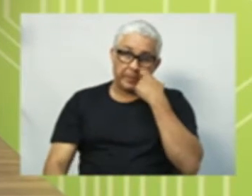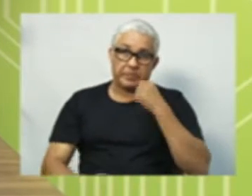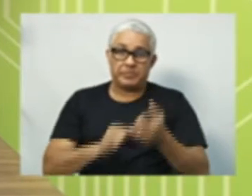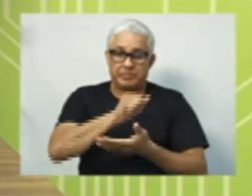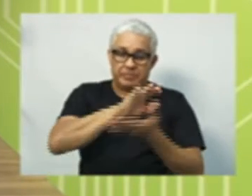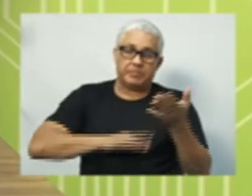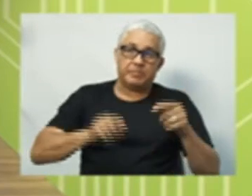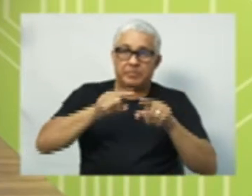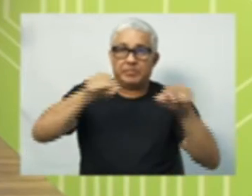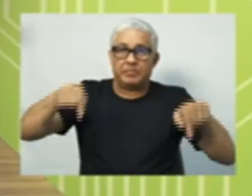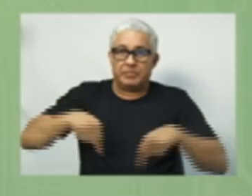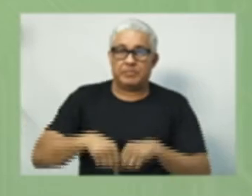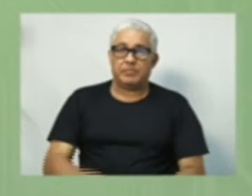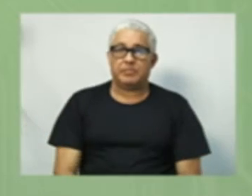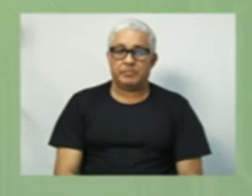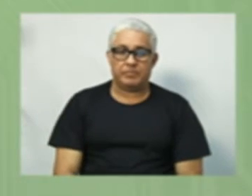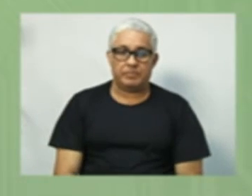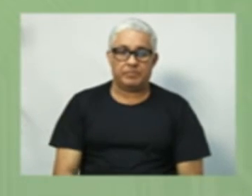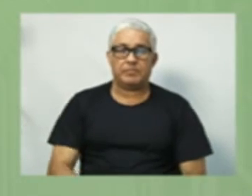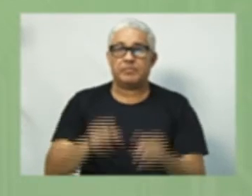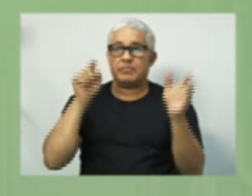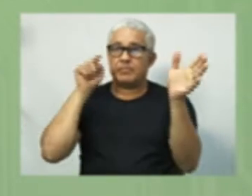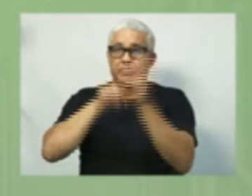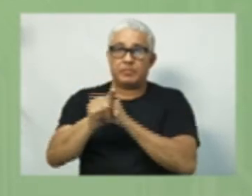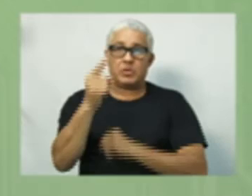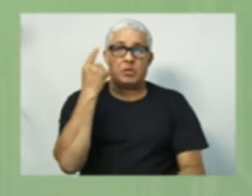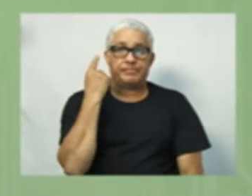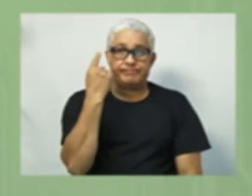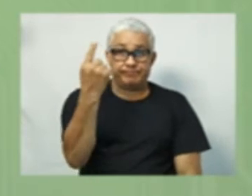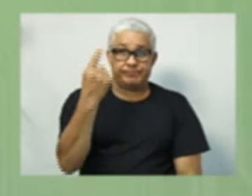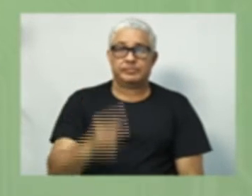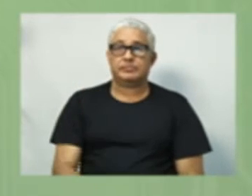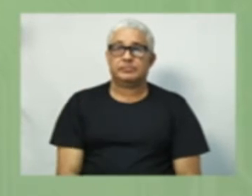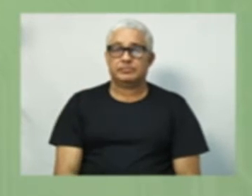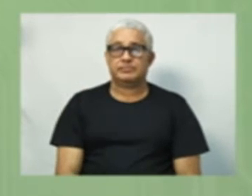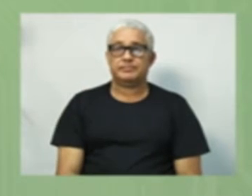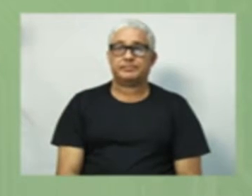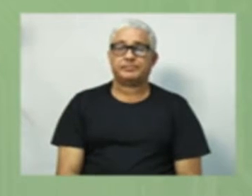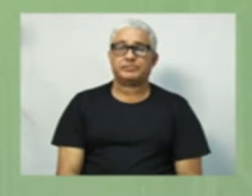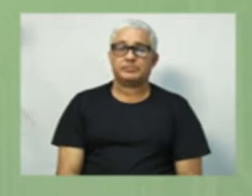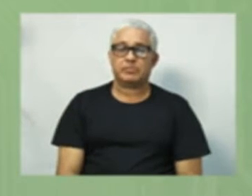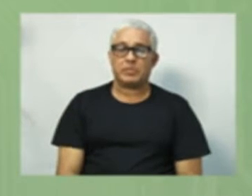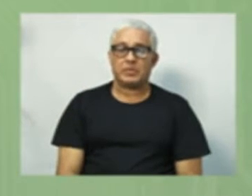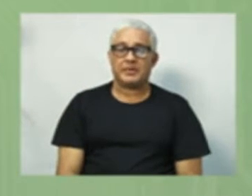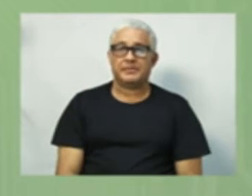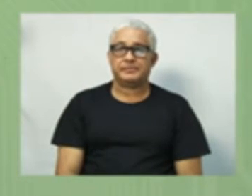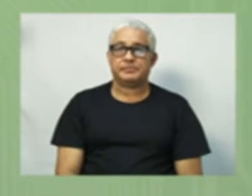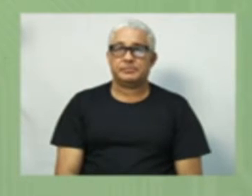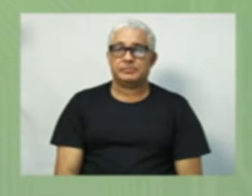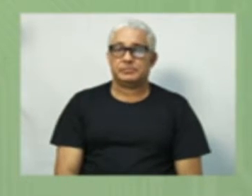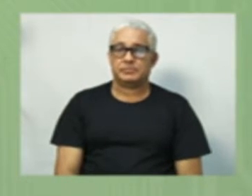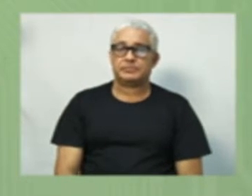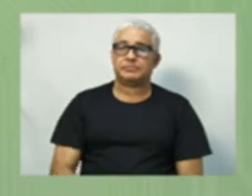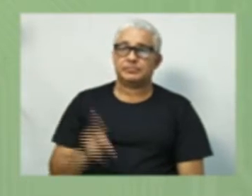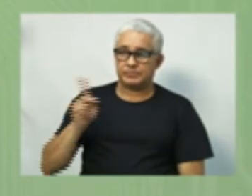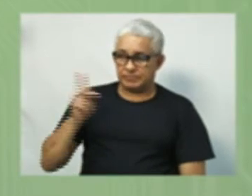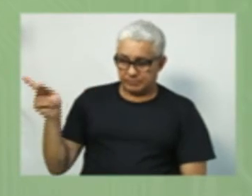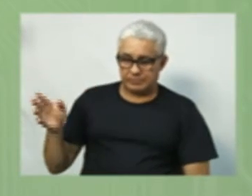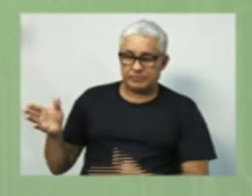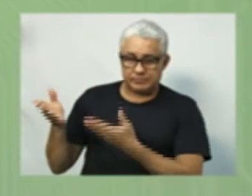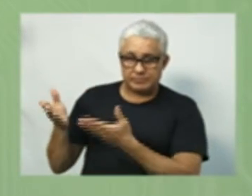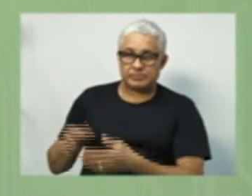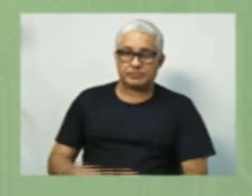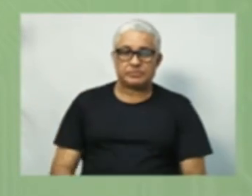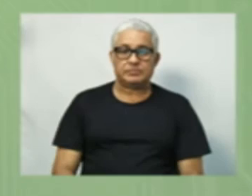sala. Questão 1. Questão 1. Por favor, professora, leia aí pra gente. A